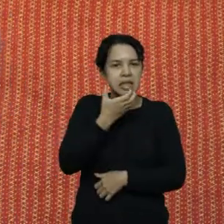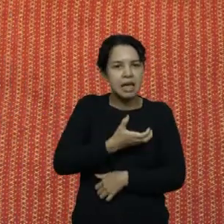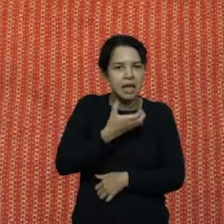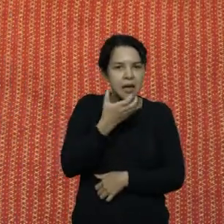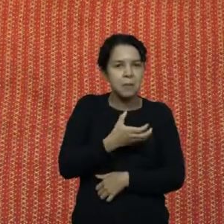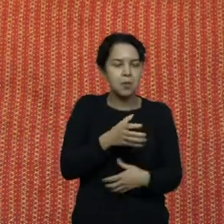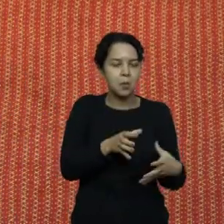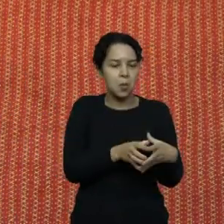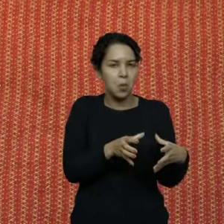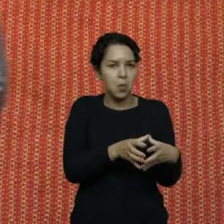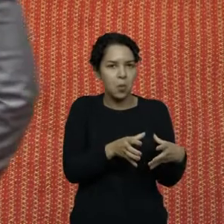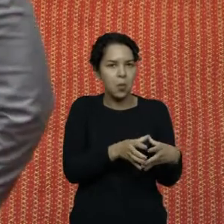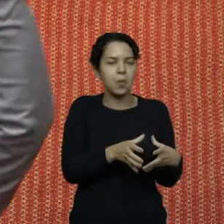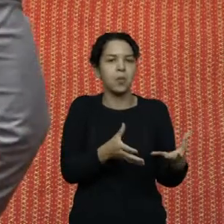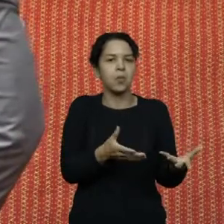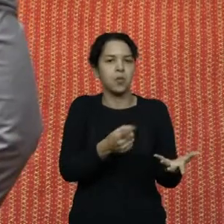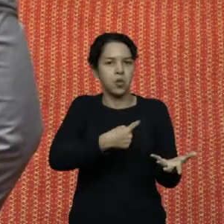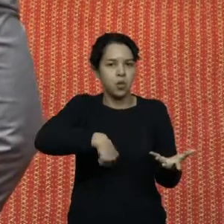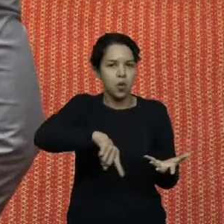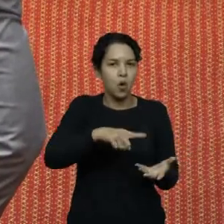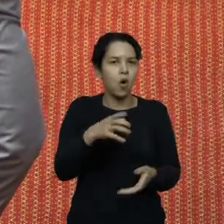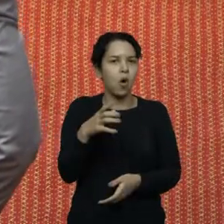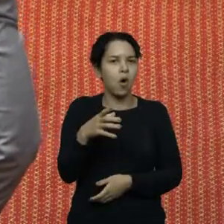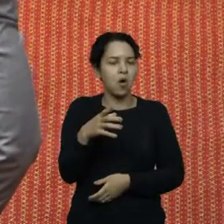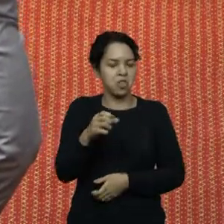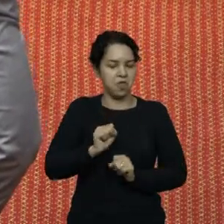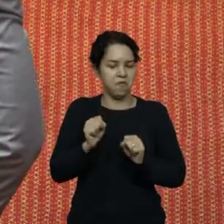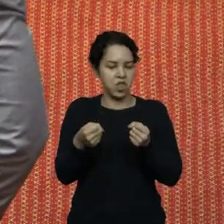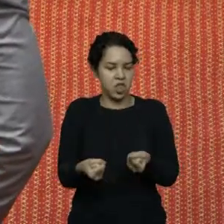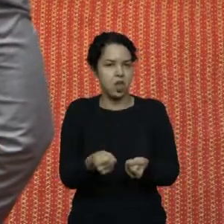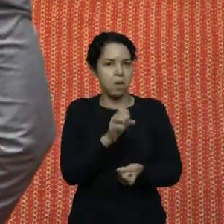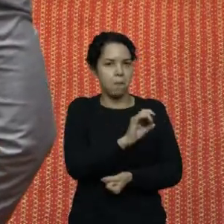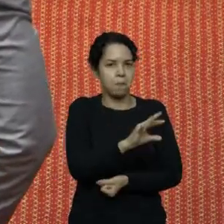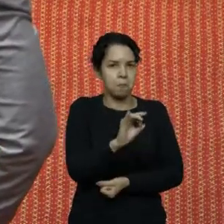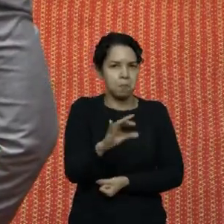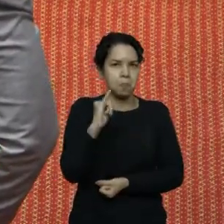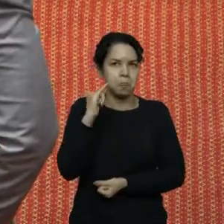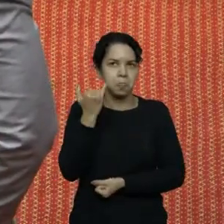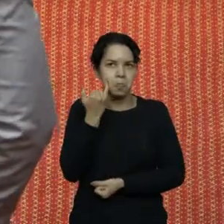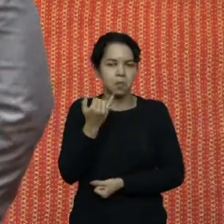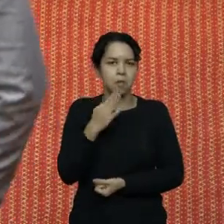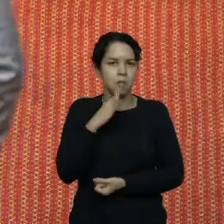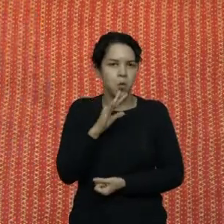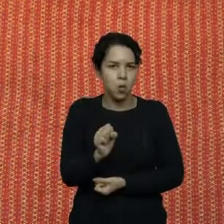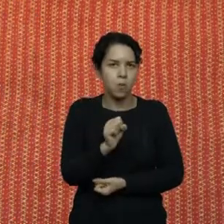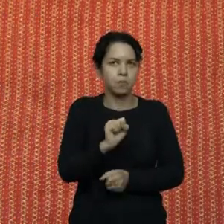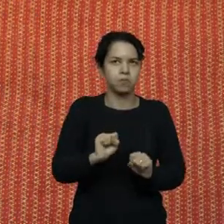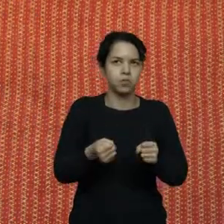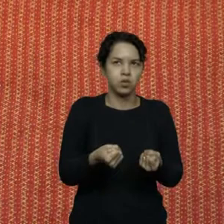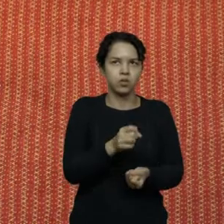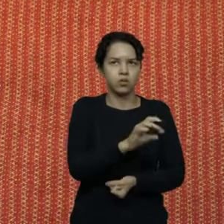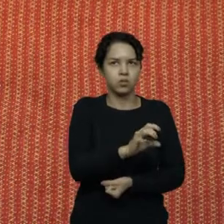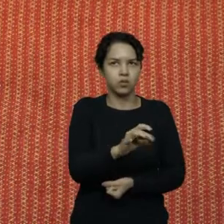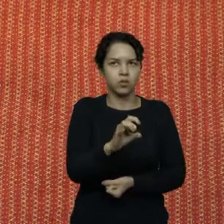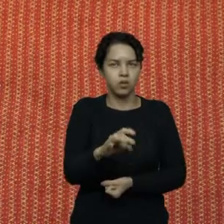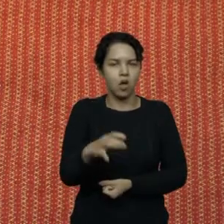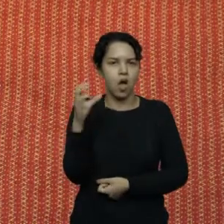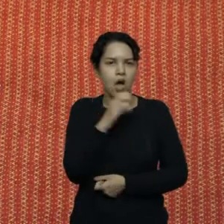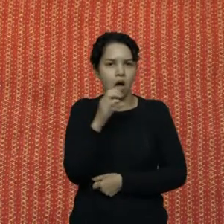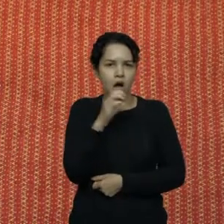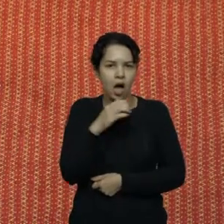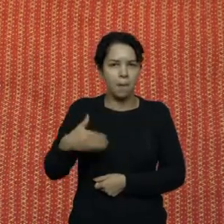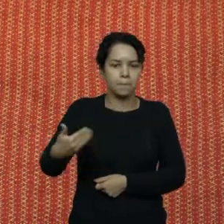ela tá vindo a cavalo e nós defendemos um por um aqui e José o por um Bruno tá vindo a cavalo